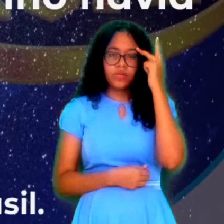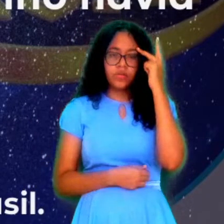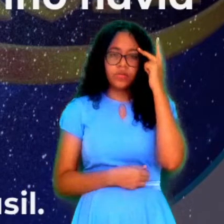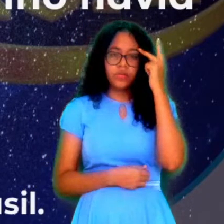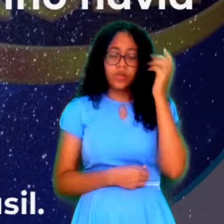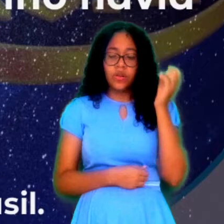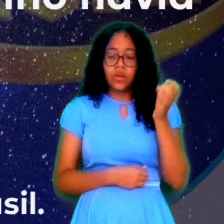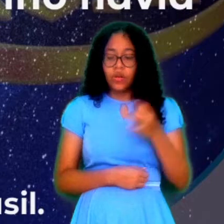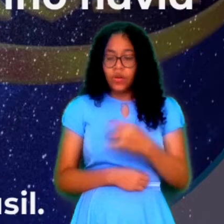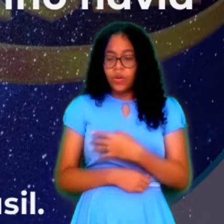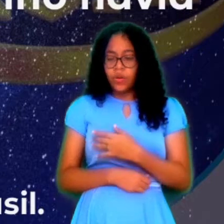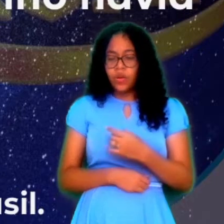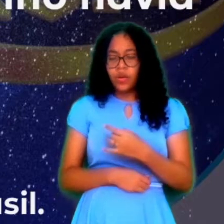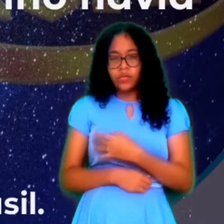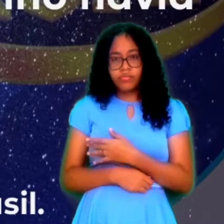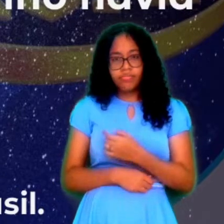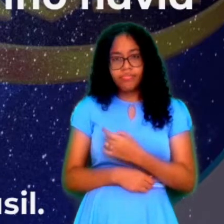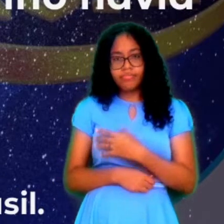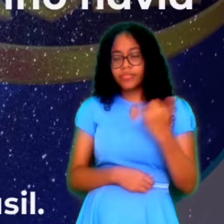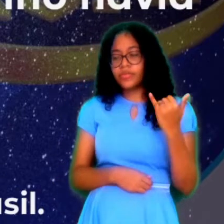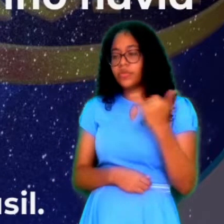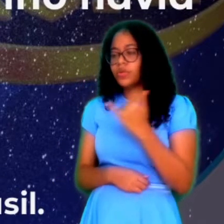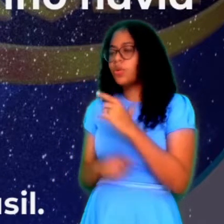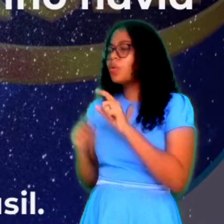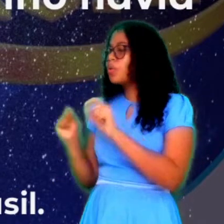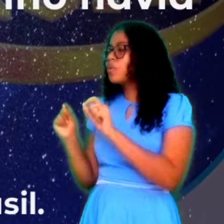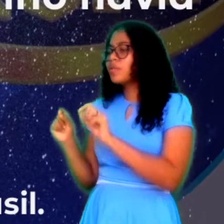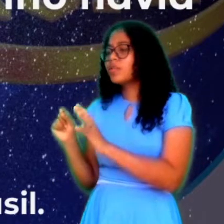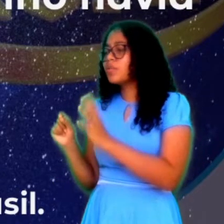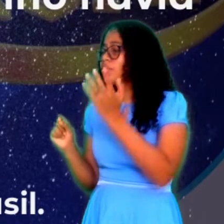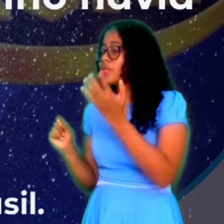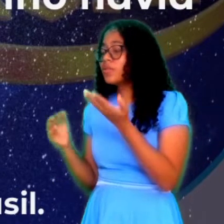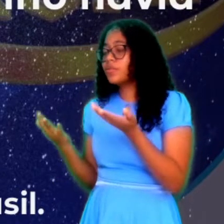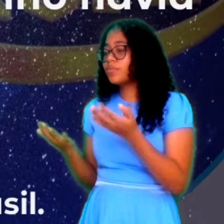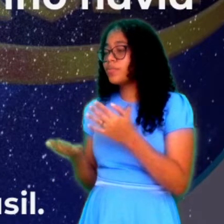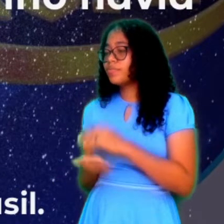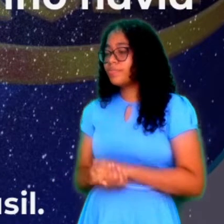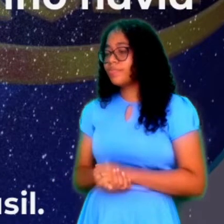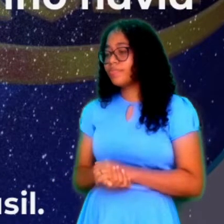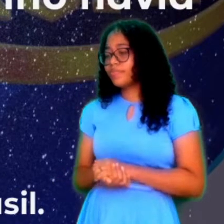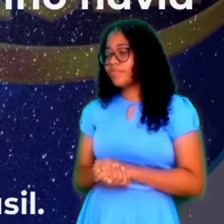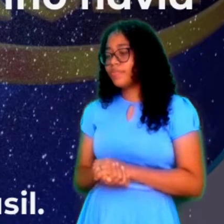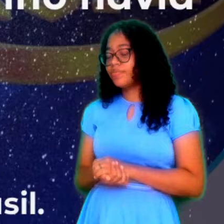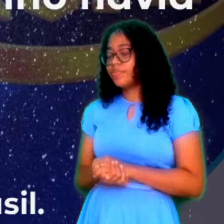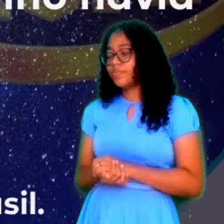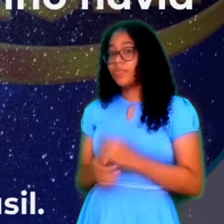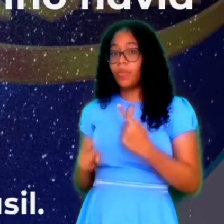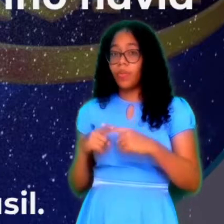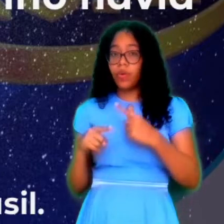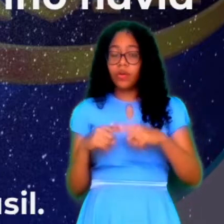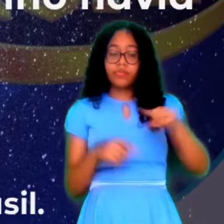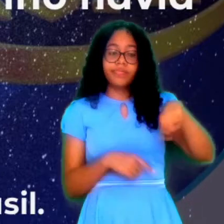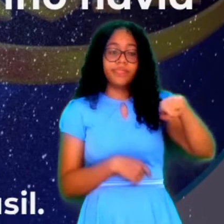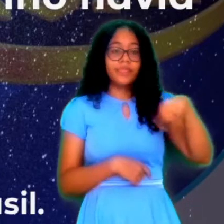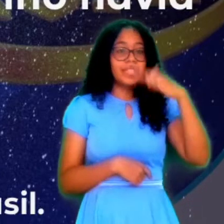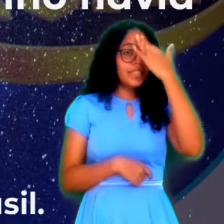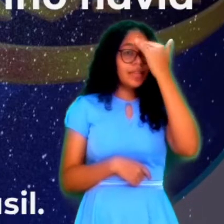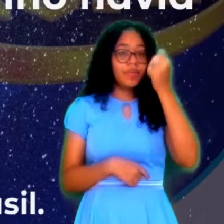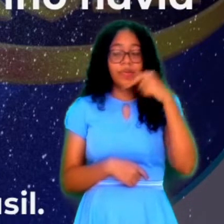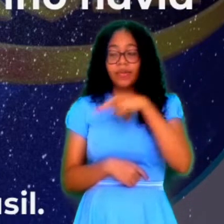temor e lhe disseram: Que é isto que fizeste? Pois sabiam os homens que ele fugia